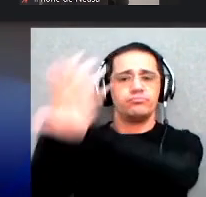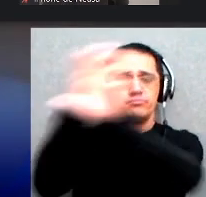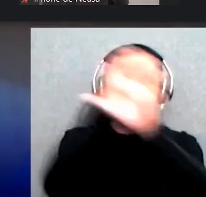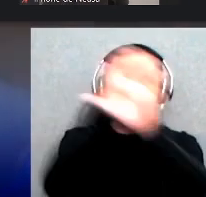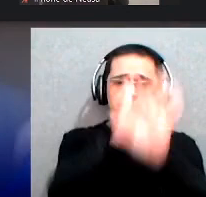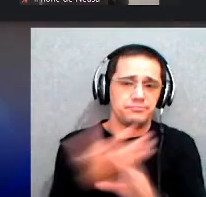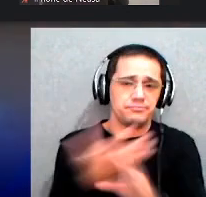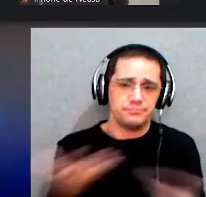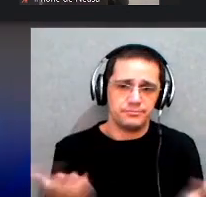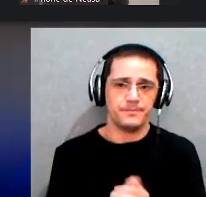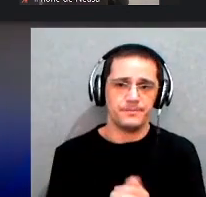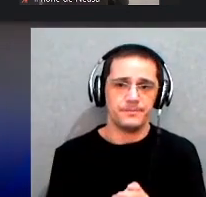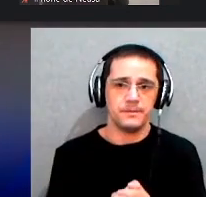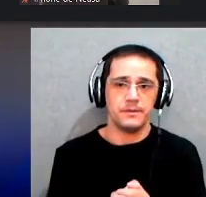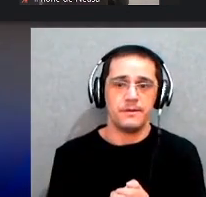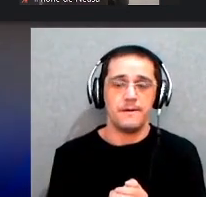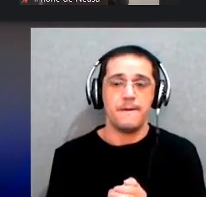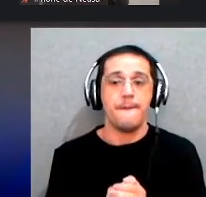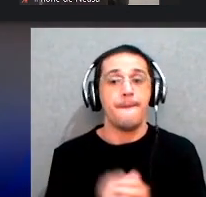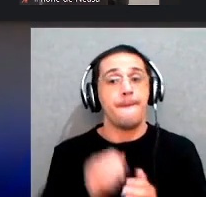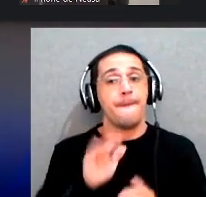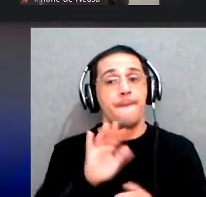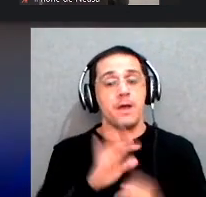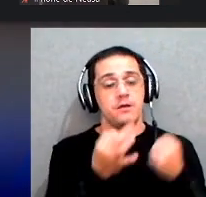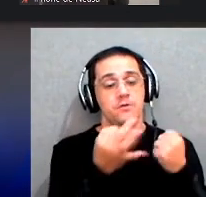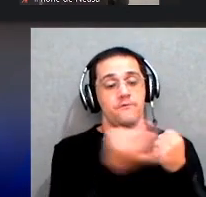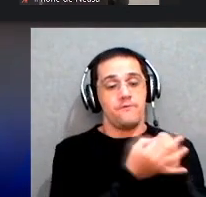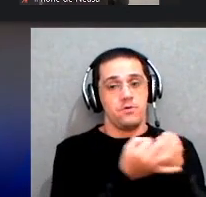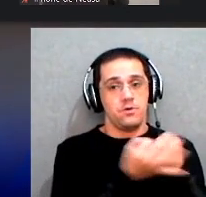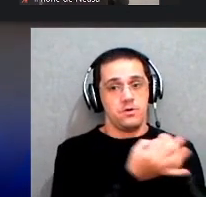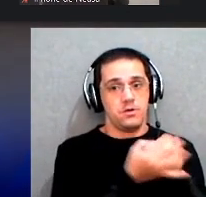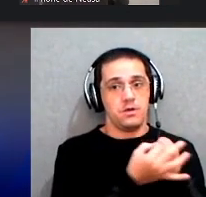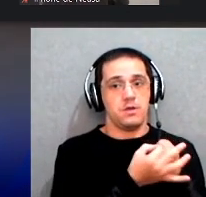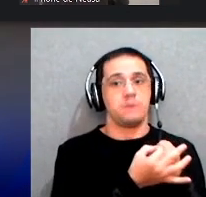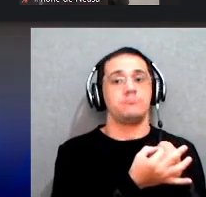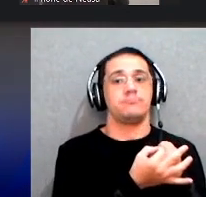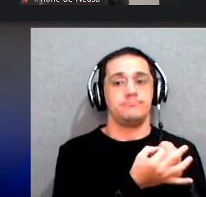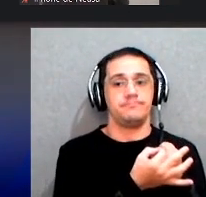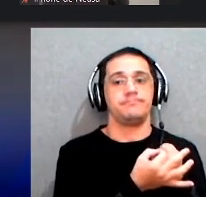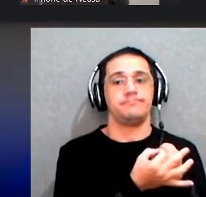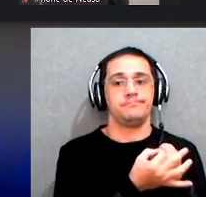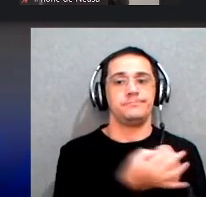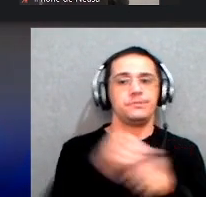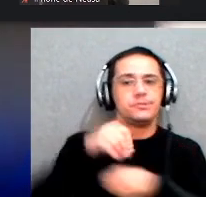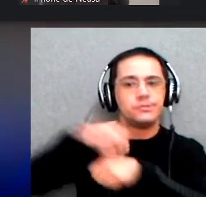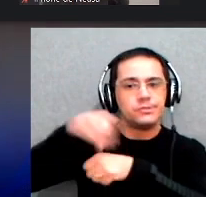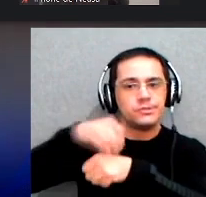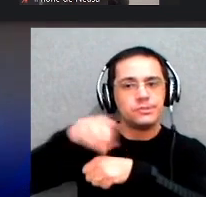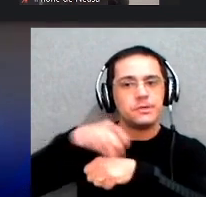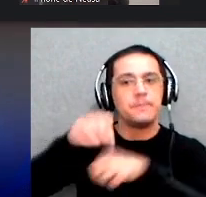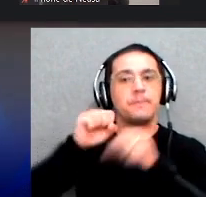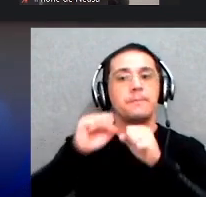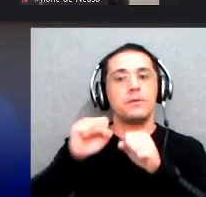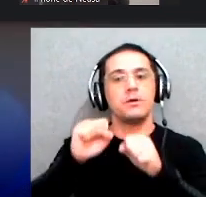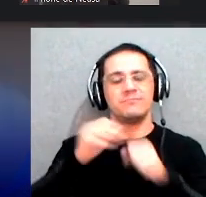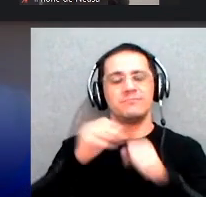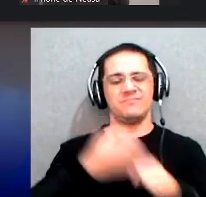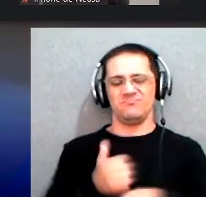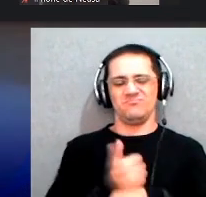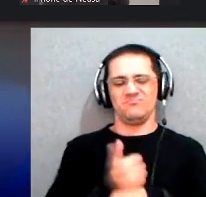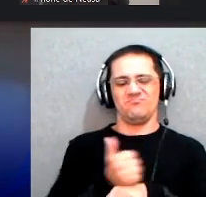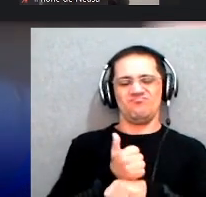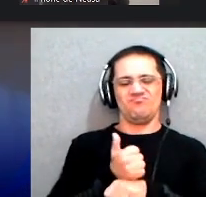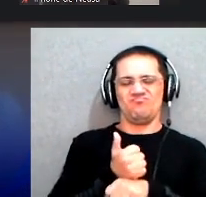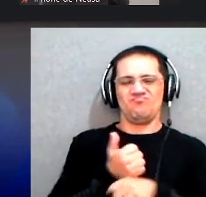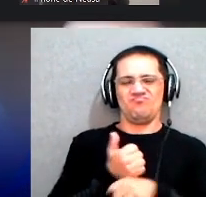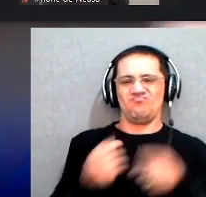advogado, no sentido de que a realização da audiência de instrução de forma virtual violará suas prerrogativas profissionais e, com elas, o direito do assistido